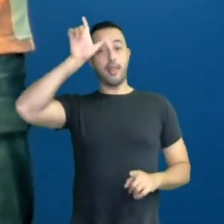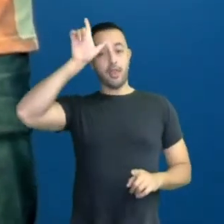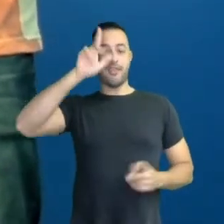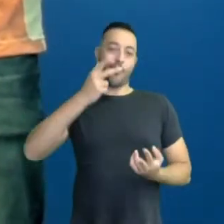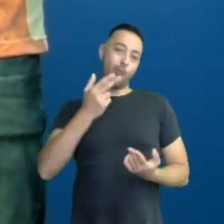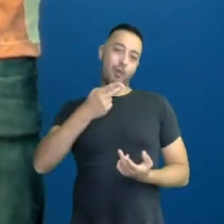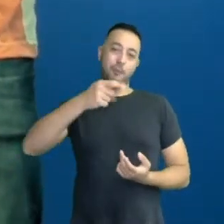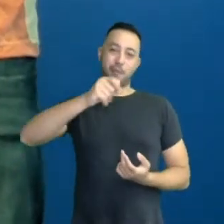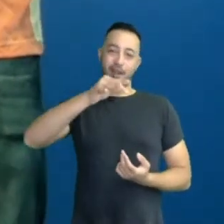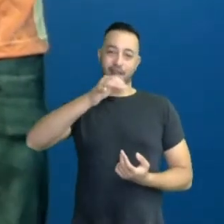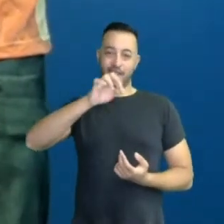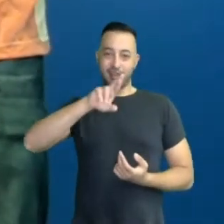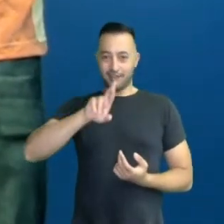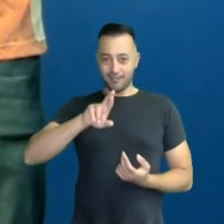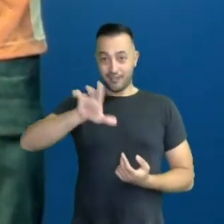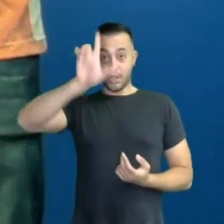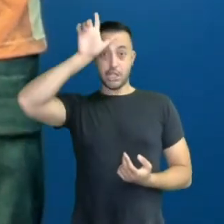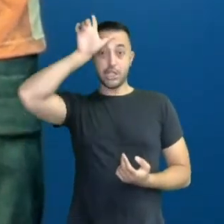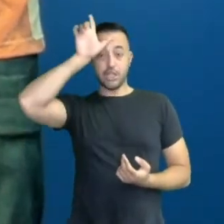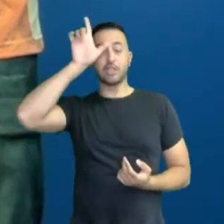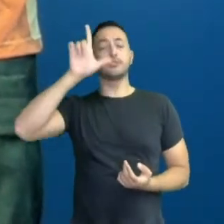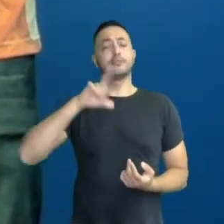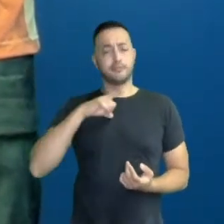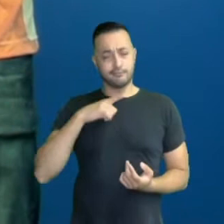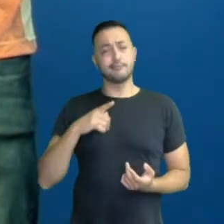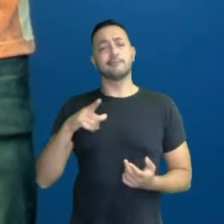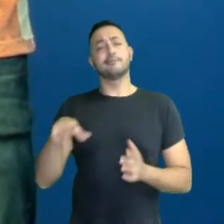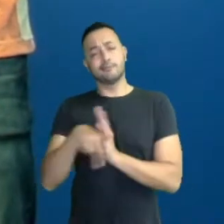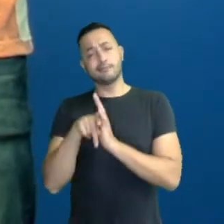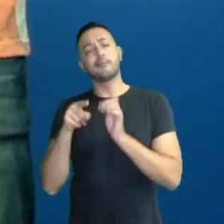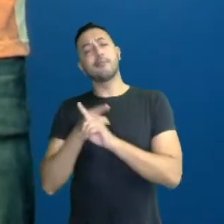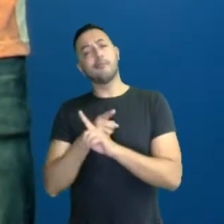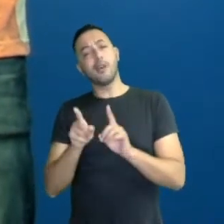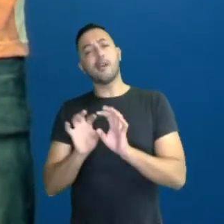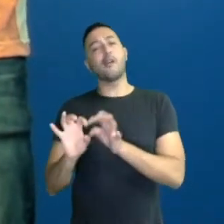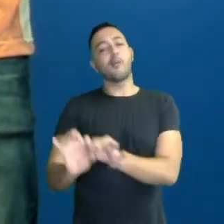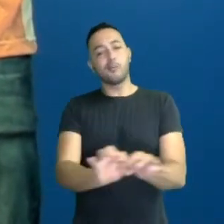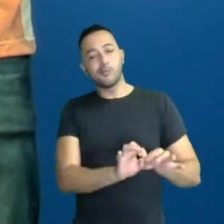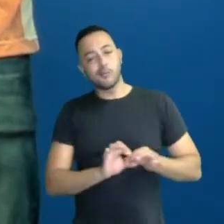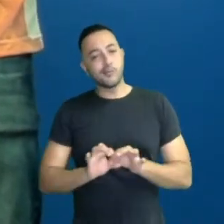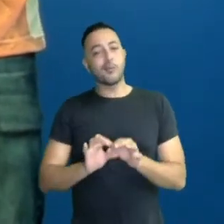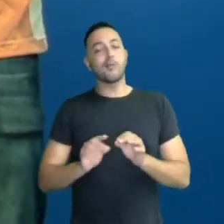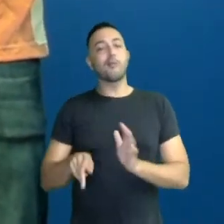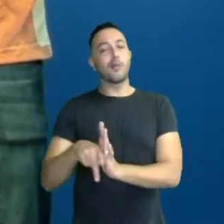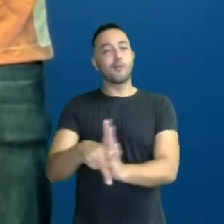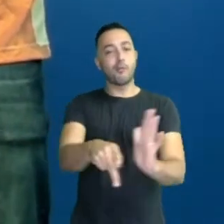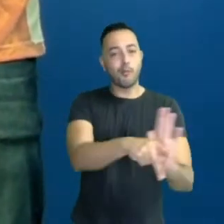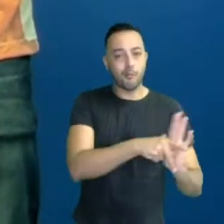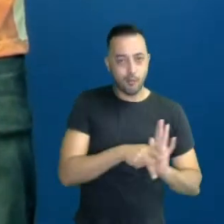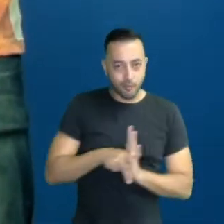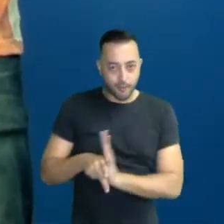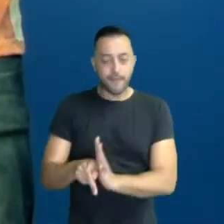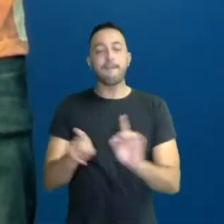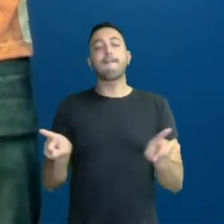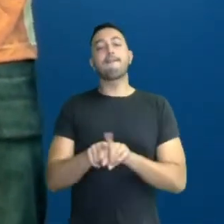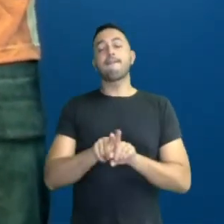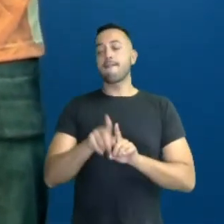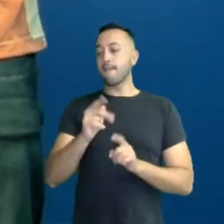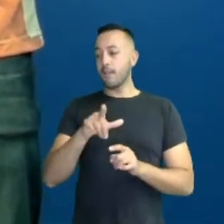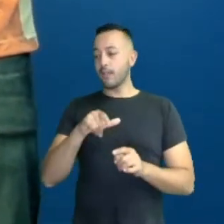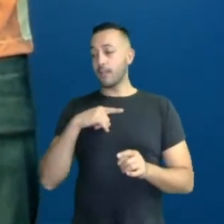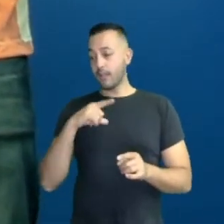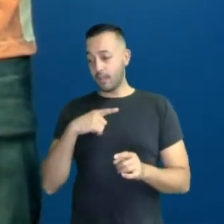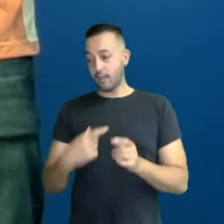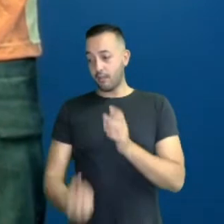alguns privilégios, mas a sociedade ela era comunal. Com a formação das polis, começou também a iniciar-se um período